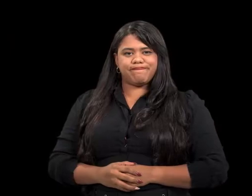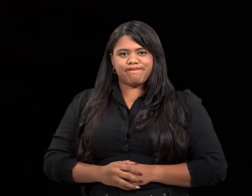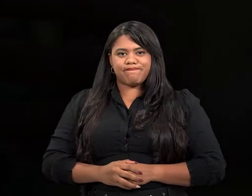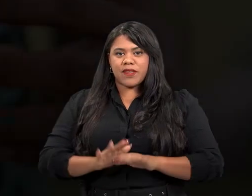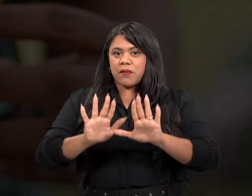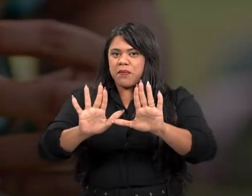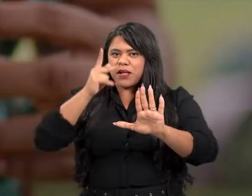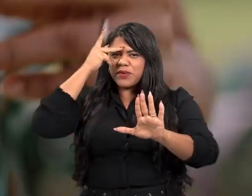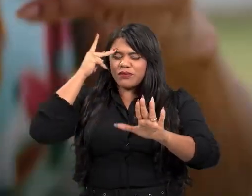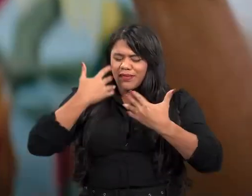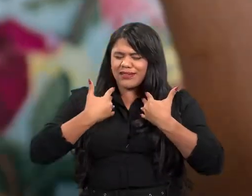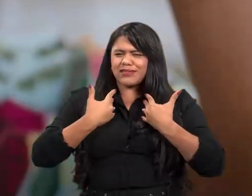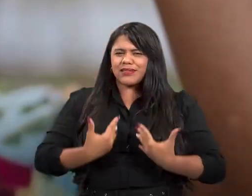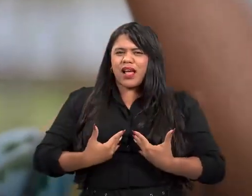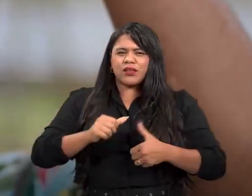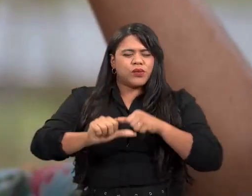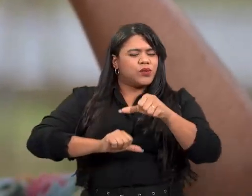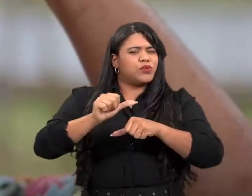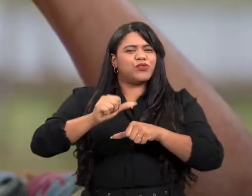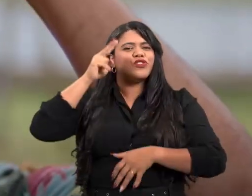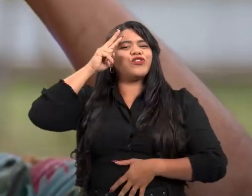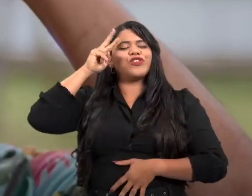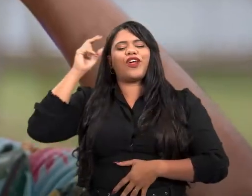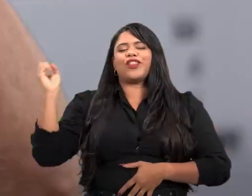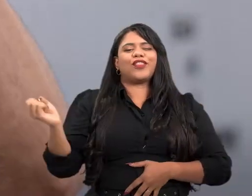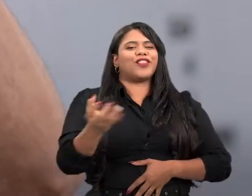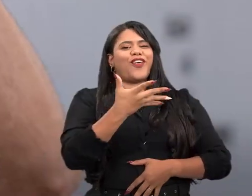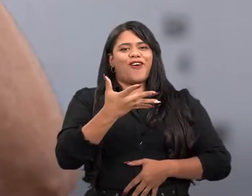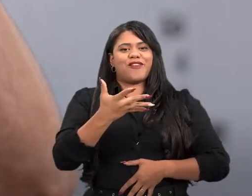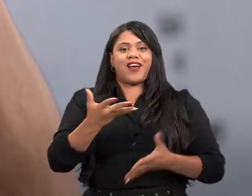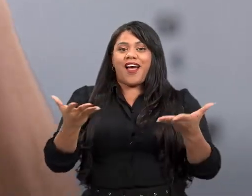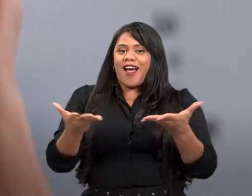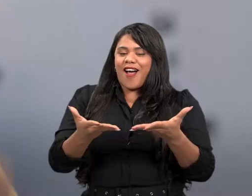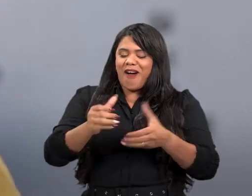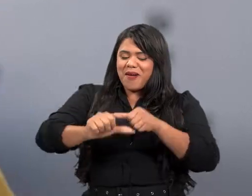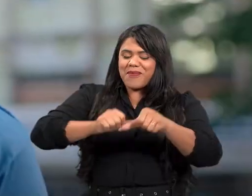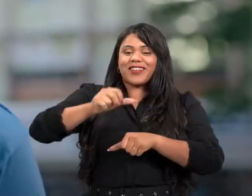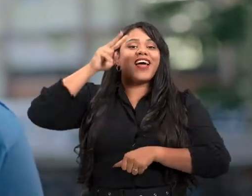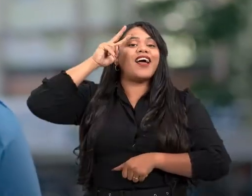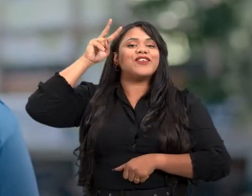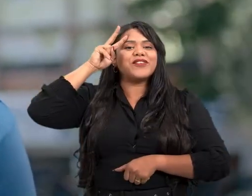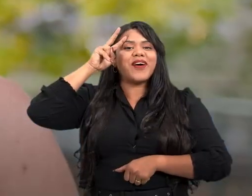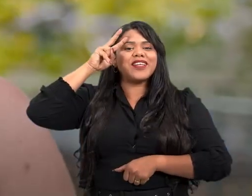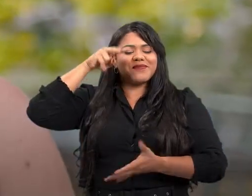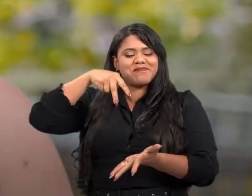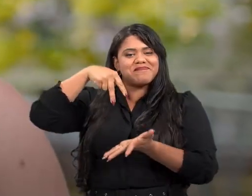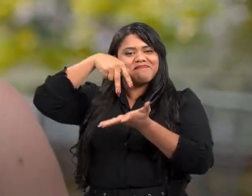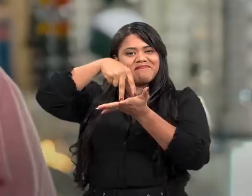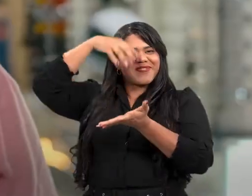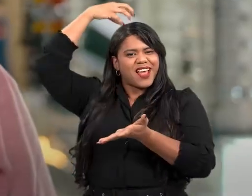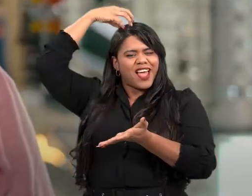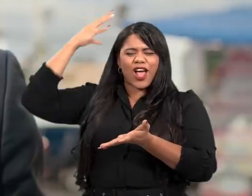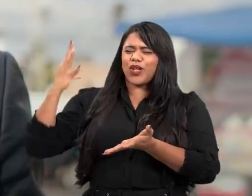tempo. Só que o nosso povo cansou e vai começar a escrever uma nova história. E nessa nova história, a princesa